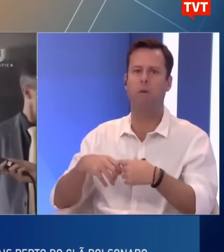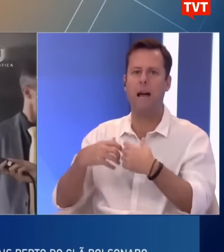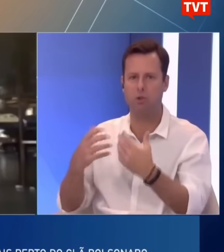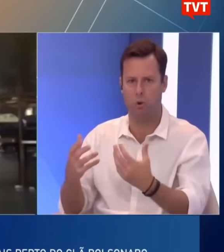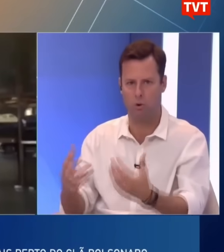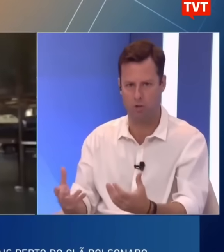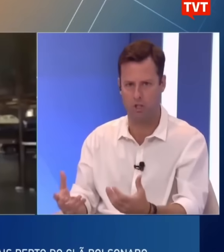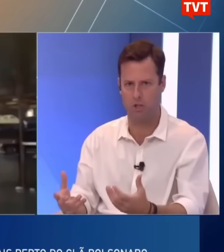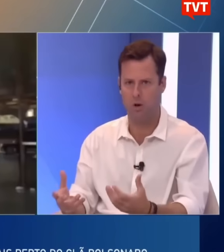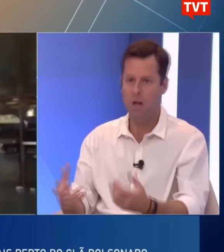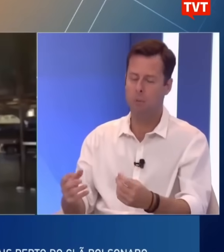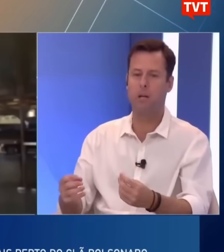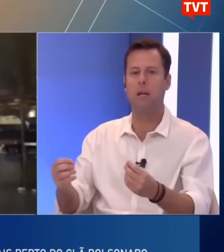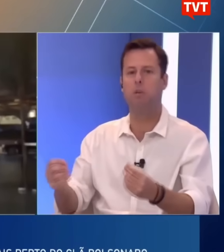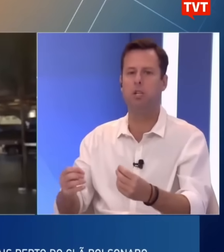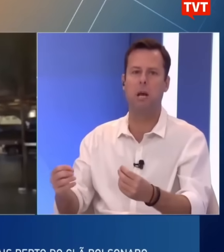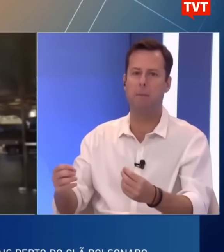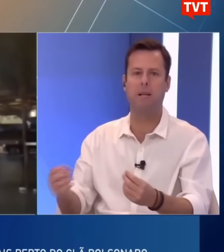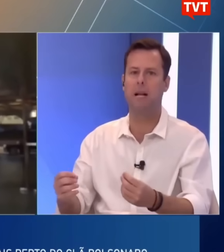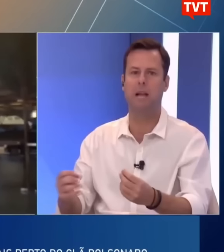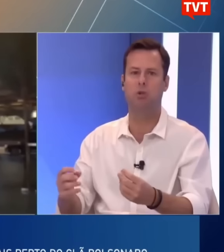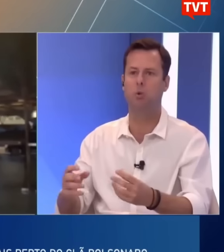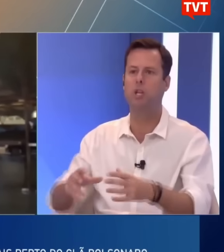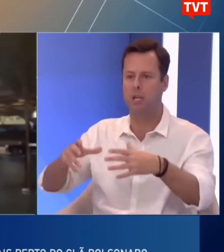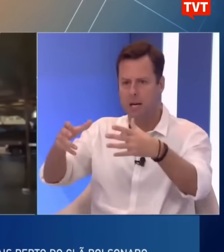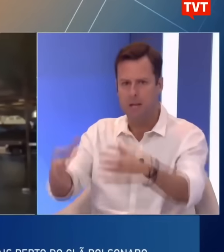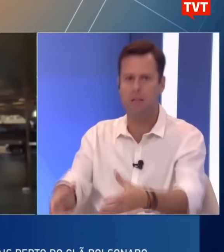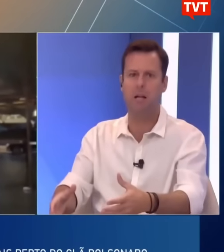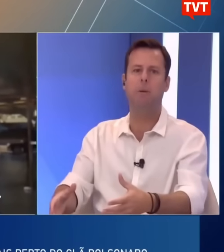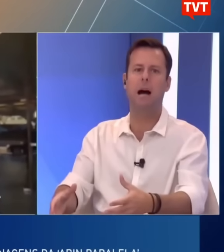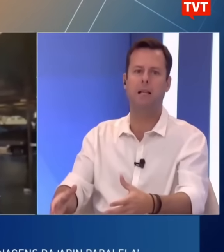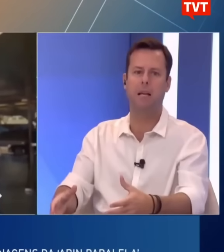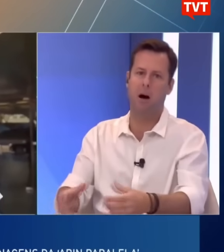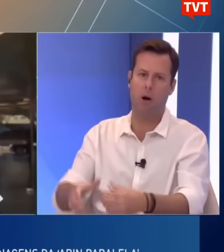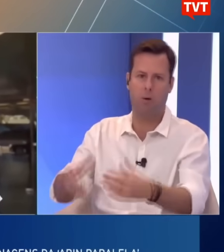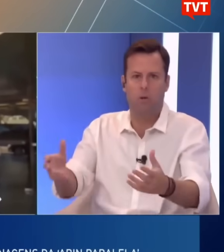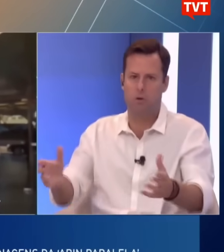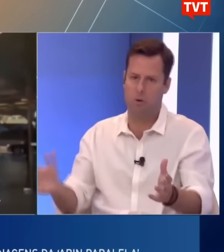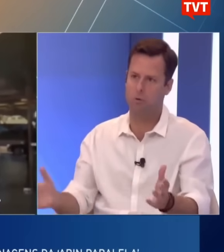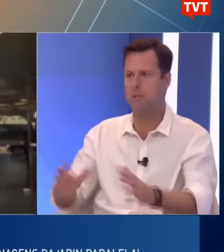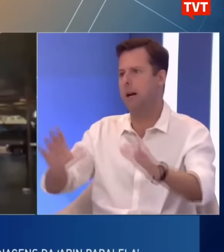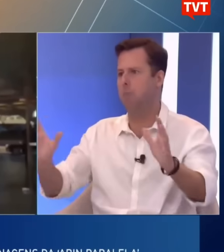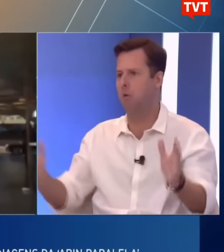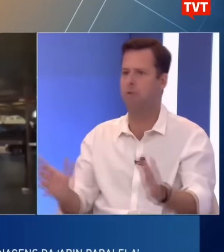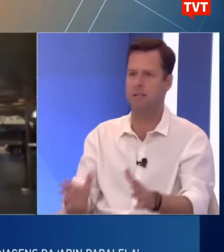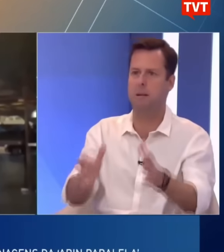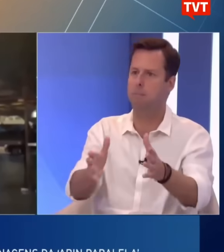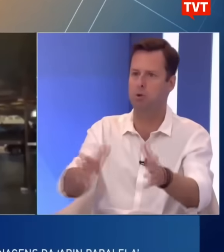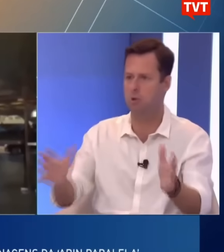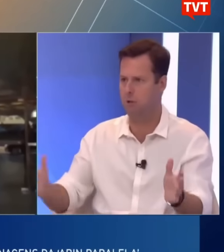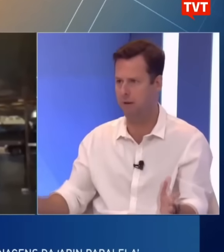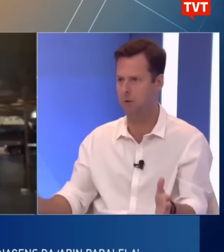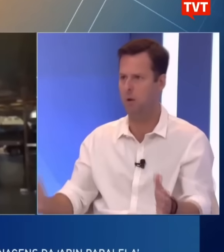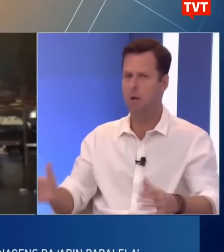para algo que faz todo sentido, porque não existe nenhuma materialidade jurídica determinada ainda. Ora, quando isso acontecer, acabou a